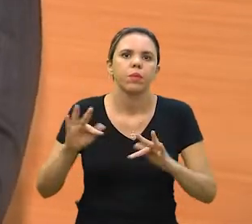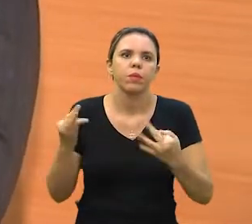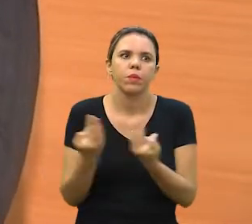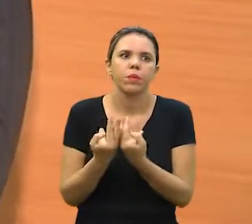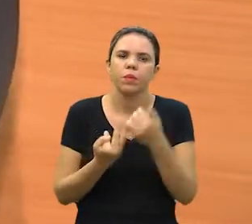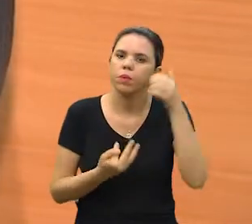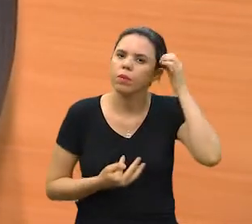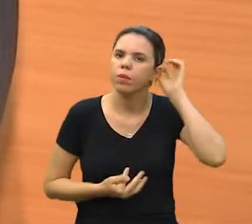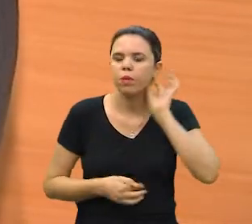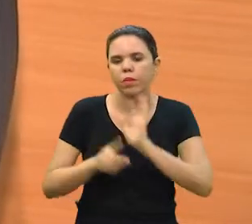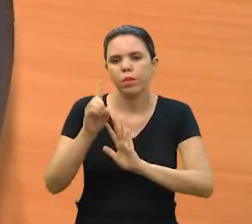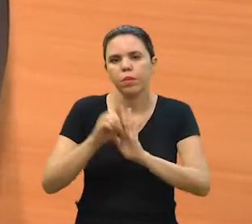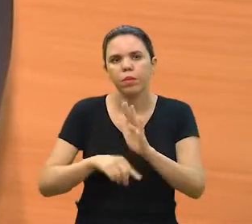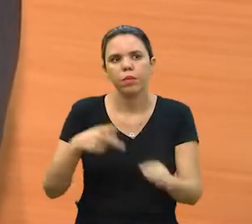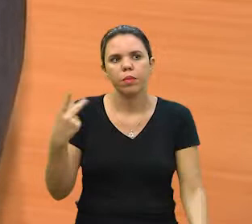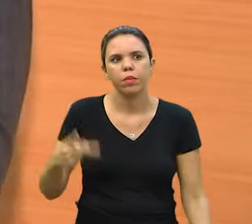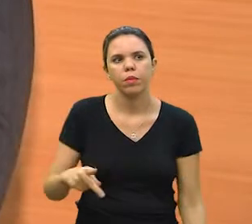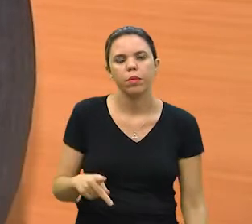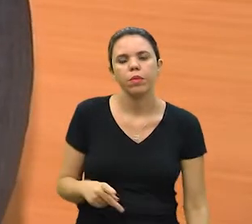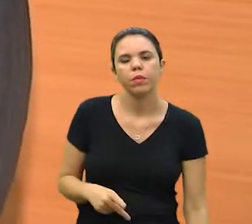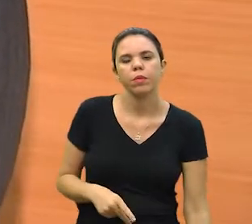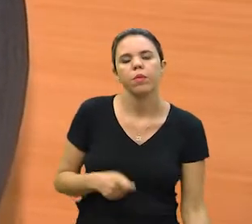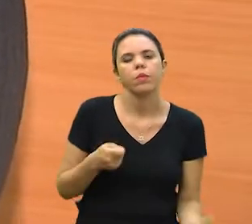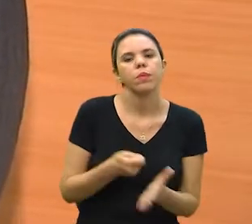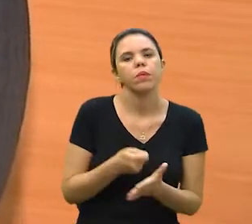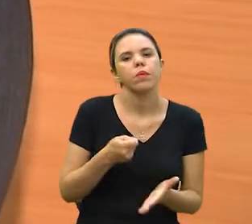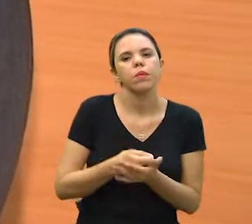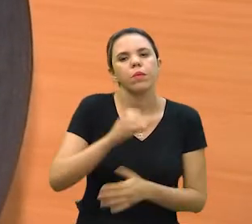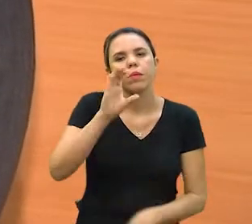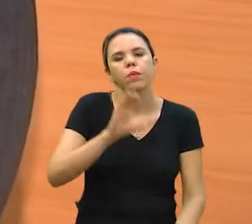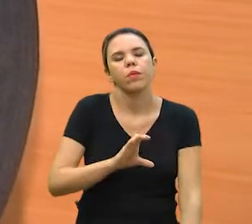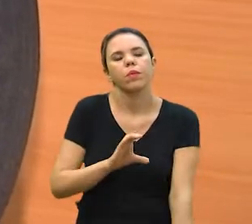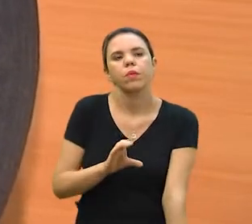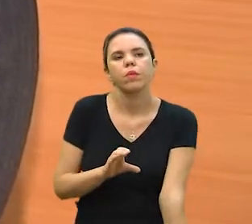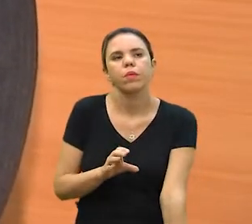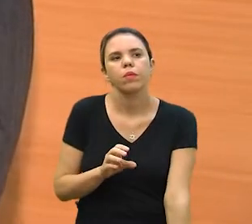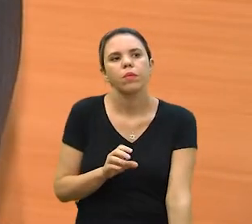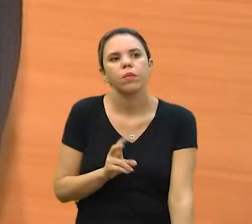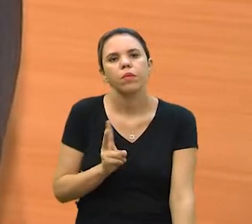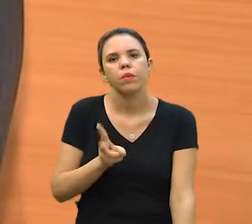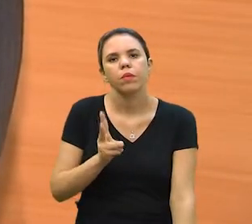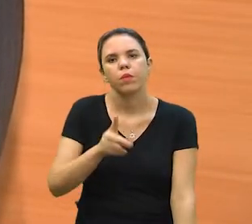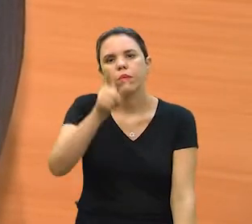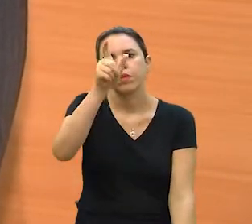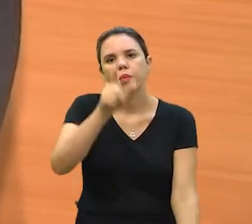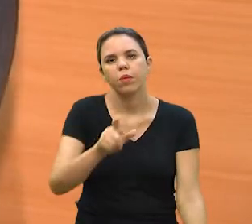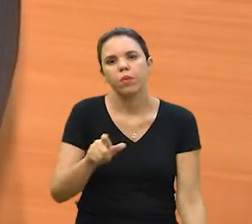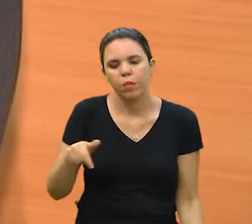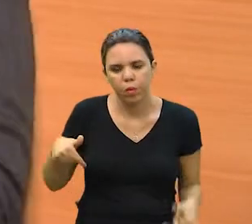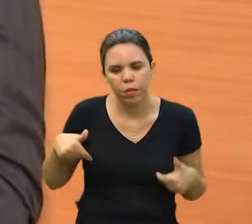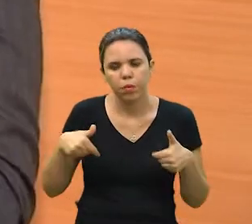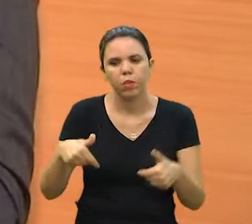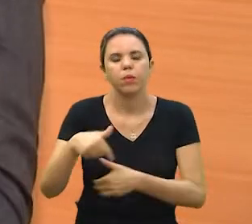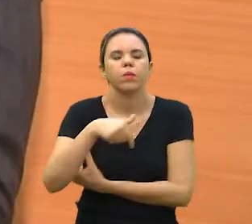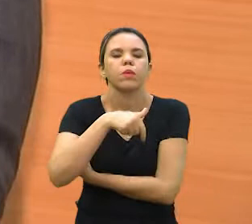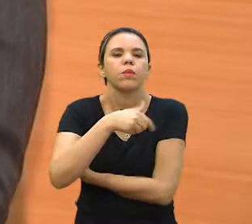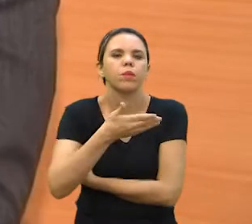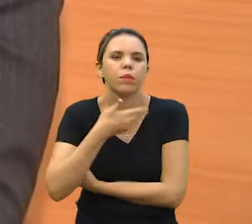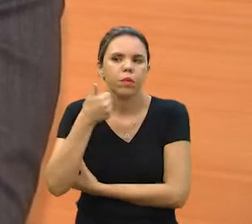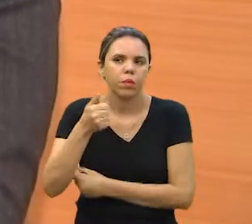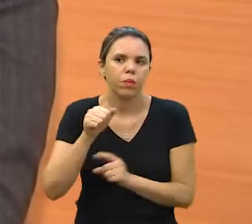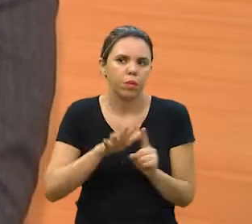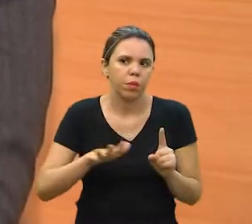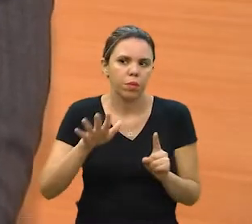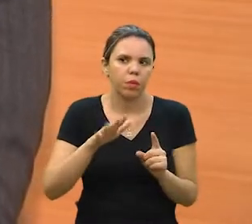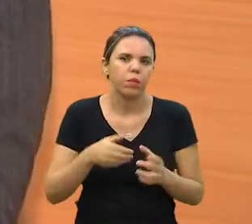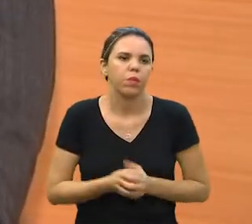proteger a família, os seus direitos, né, os seus deveres como cidadão, ser sempre uma pessoa proativa, buscando a